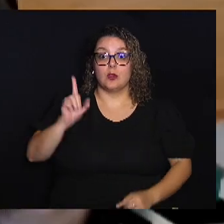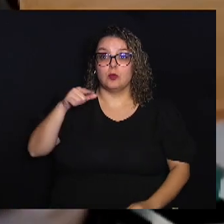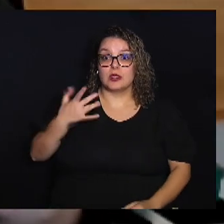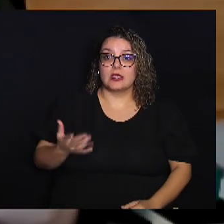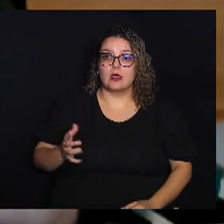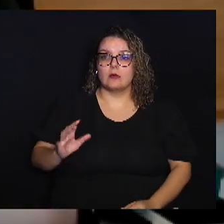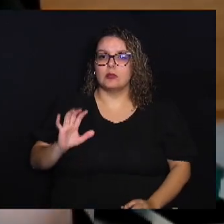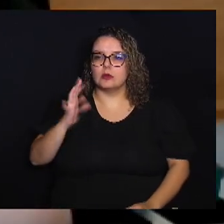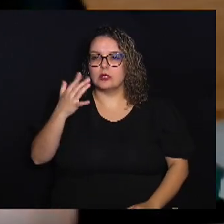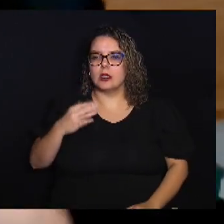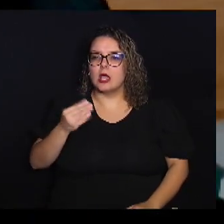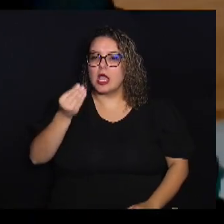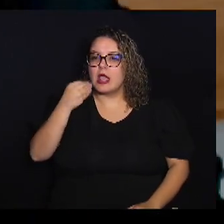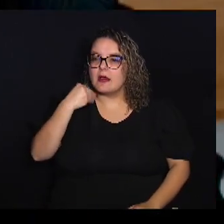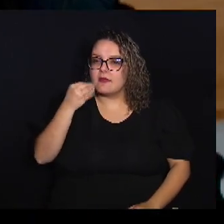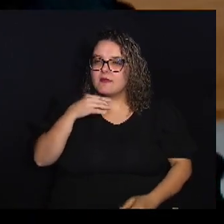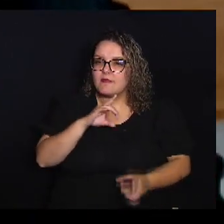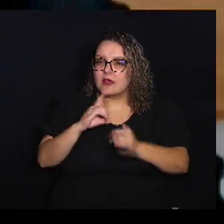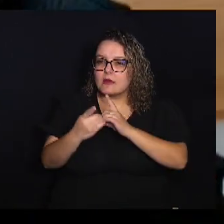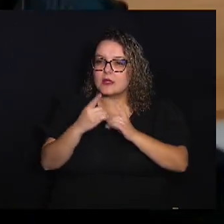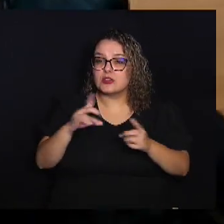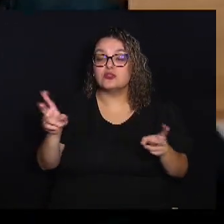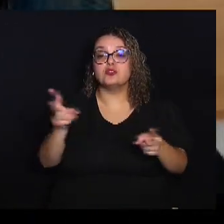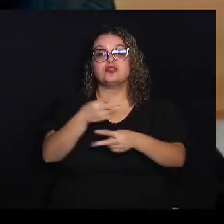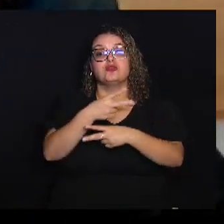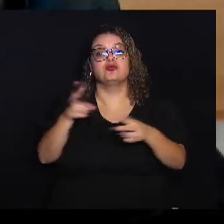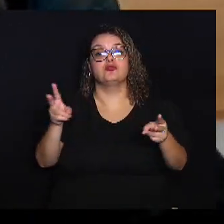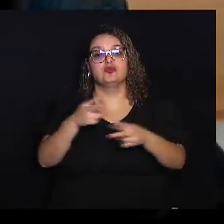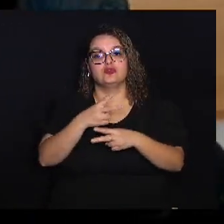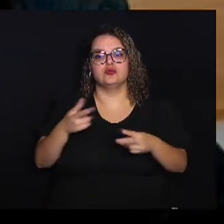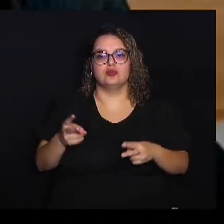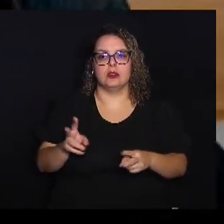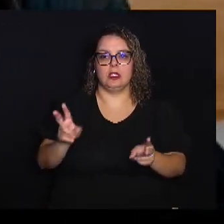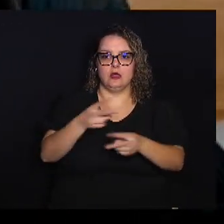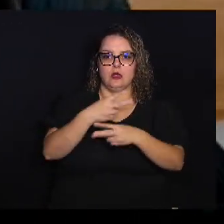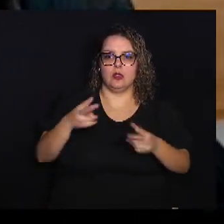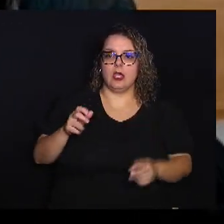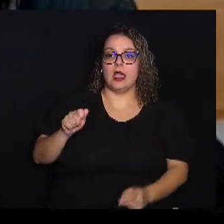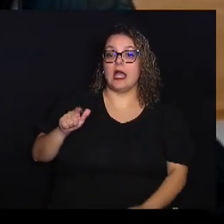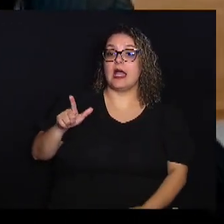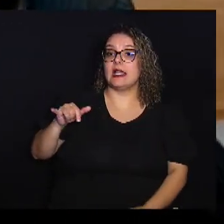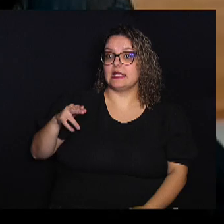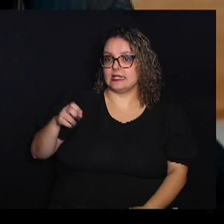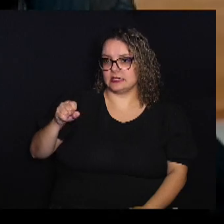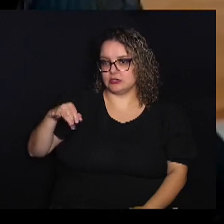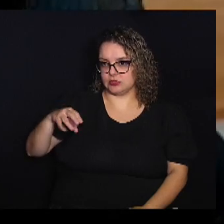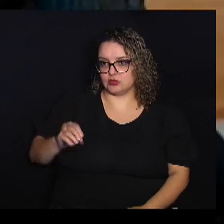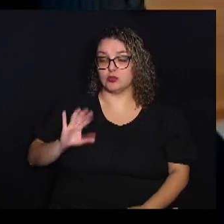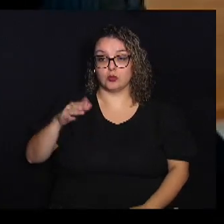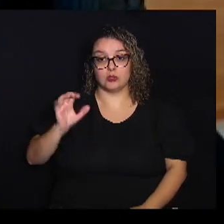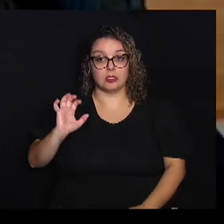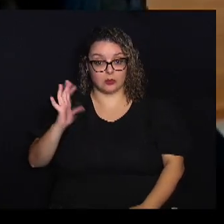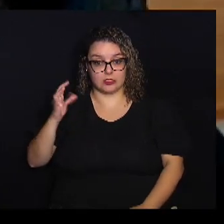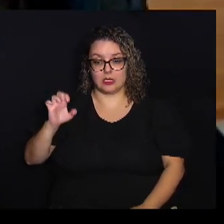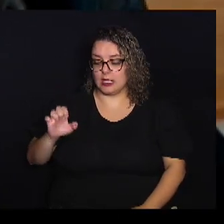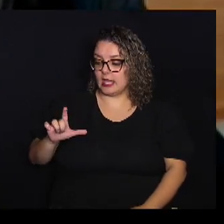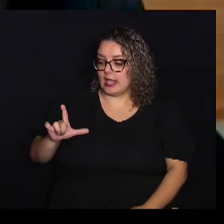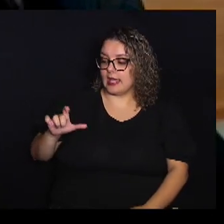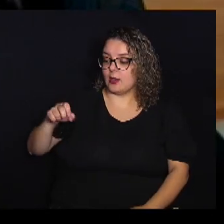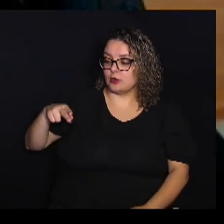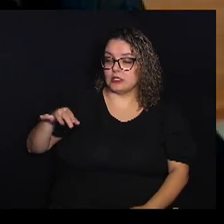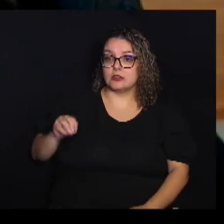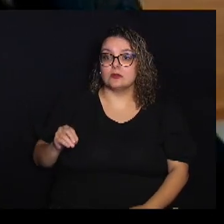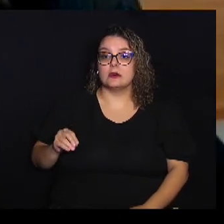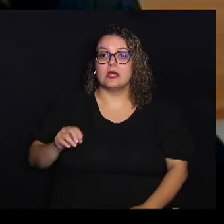tem a ver com o enfraquecimento de uma dinâmica de ventos, chamados de ventos alísios. Quando ocorre o El Niño é porque esses alísios estão